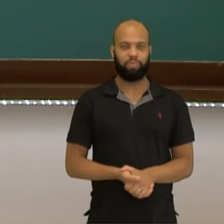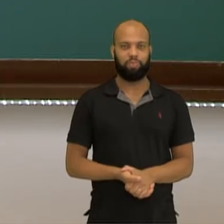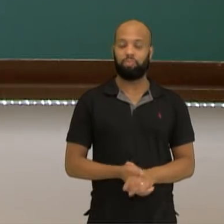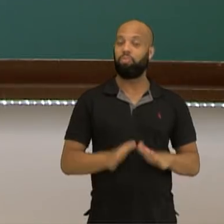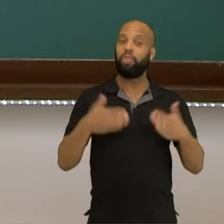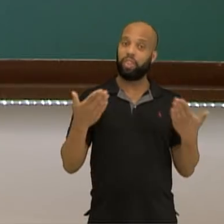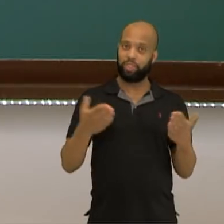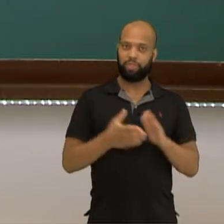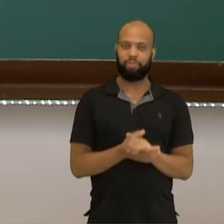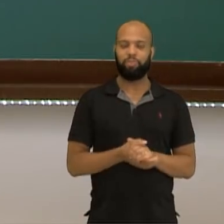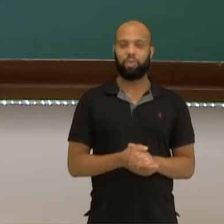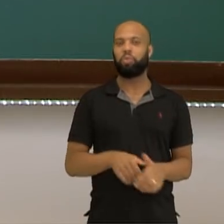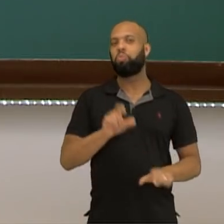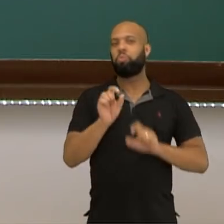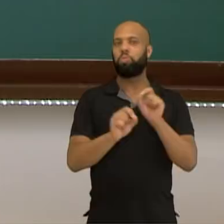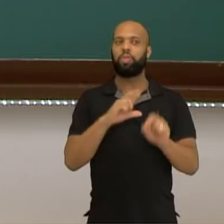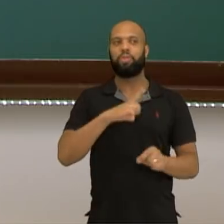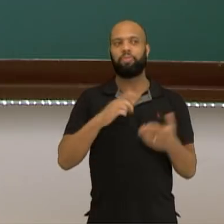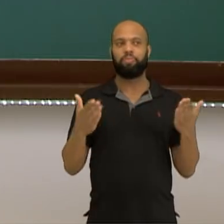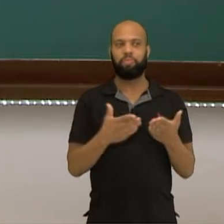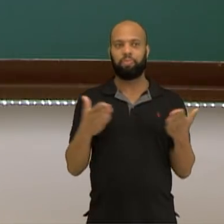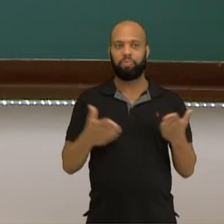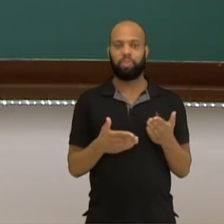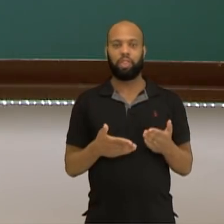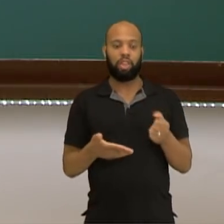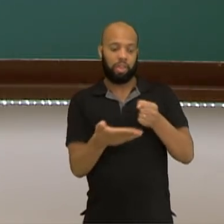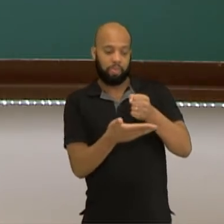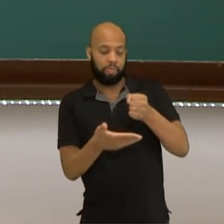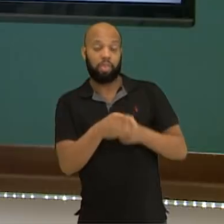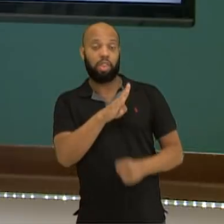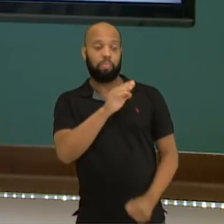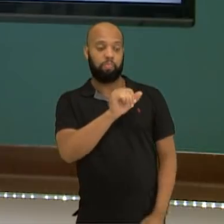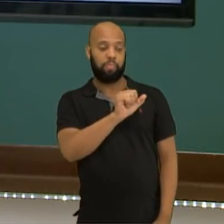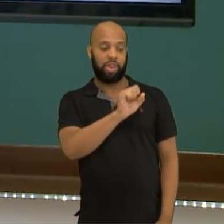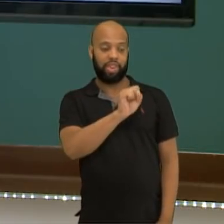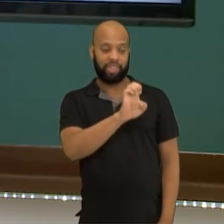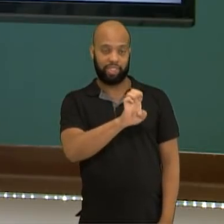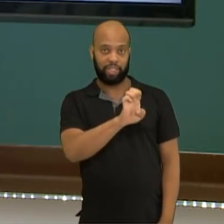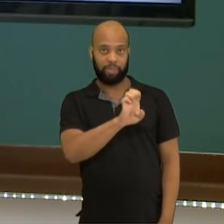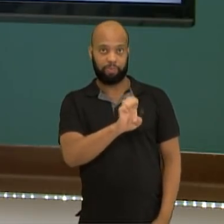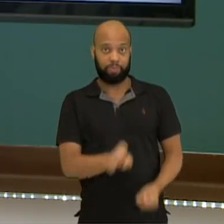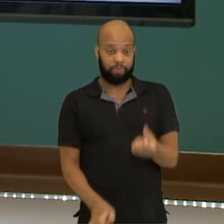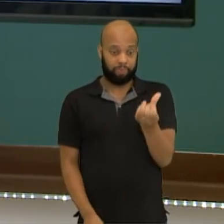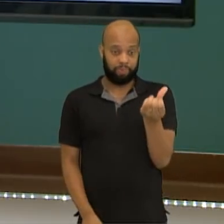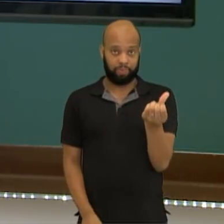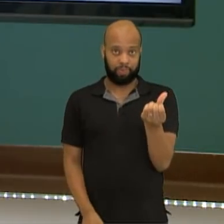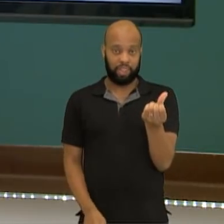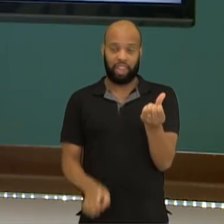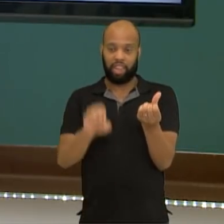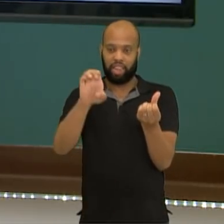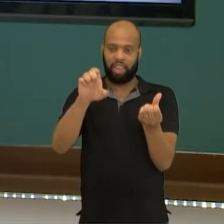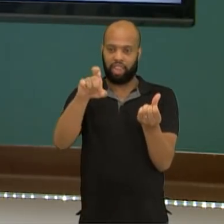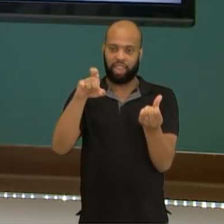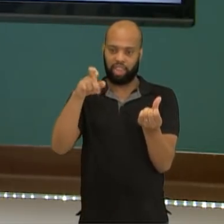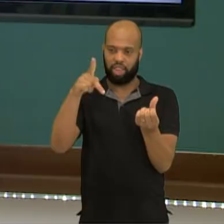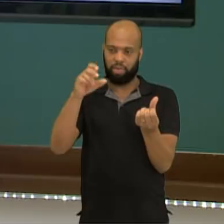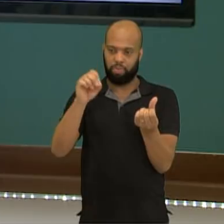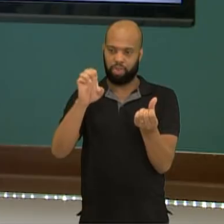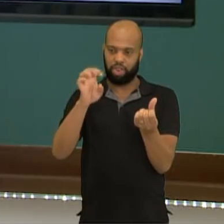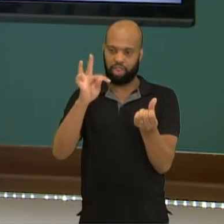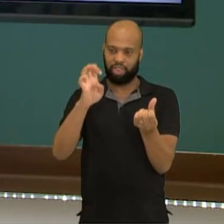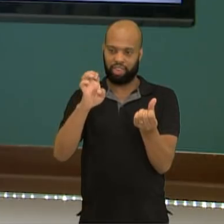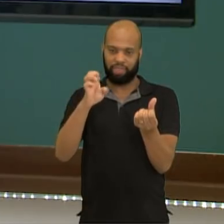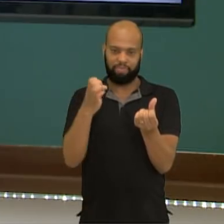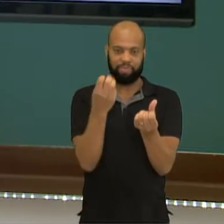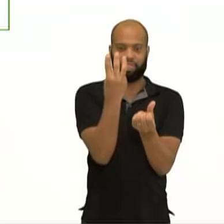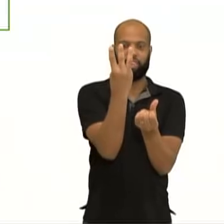E aí, o que a gente tem? Base é o número que vai embaixo, que é a base, e o expoente é o número que vai em cima. Então eu vou